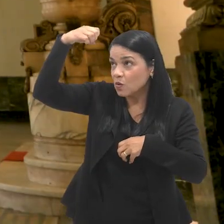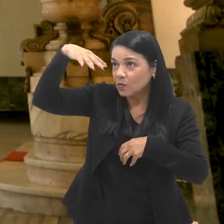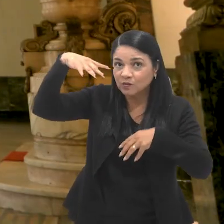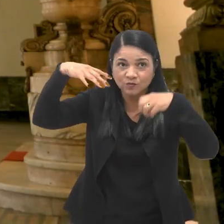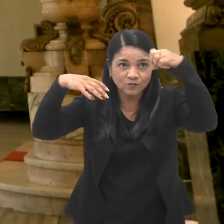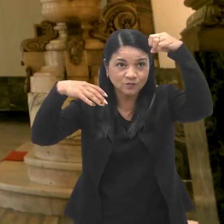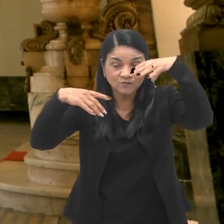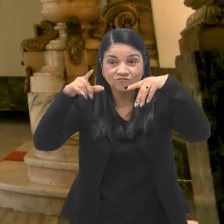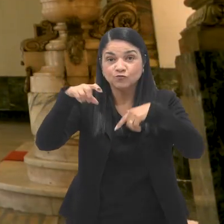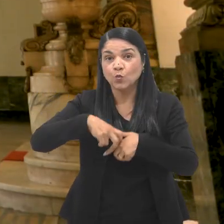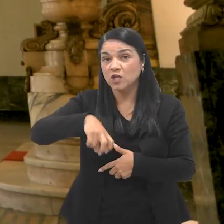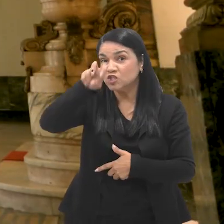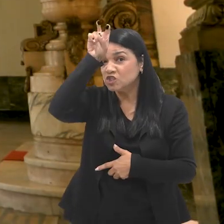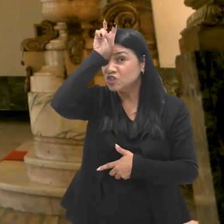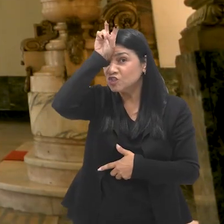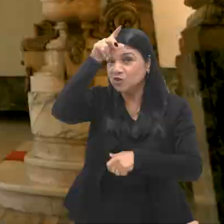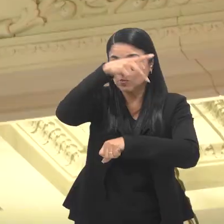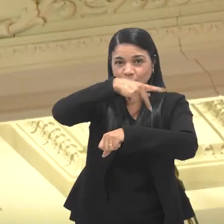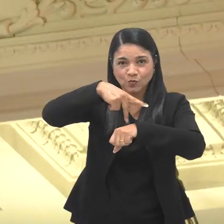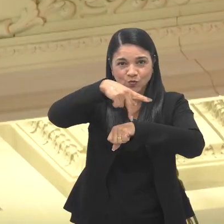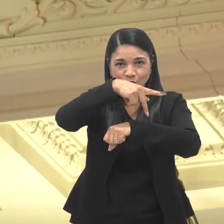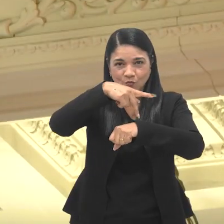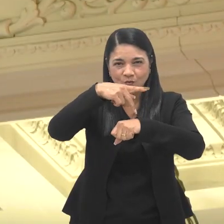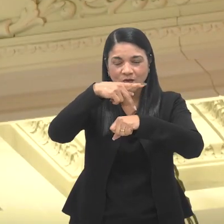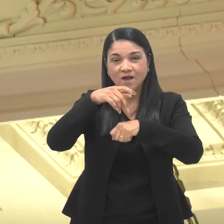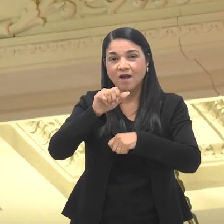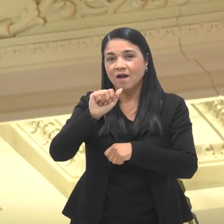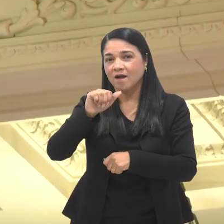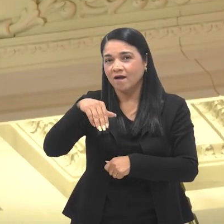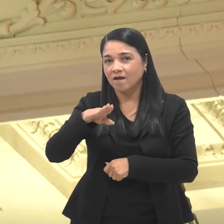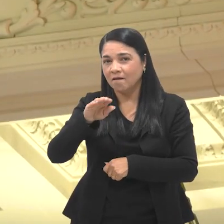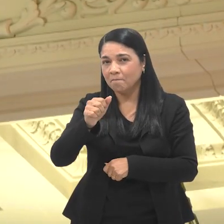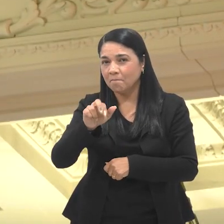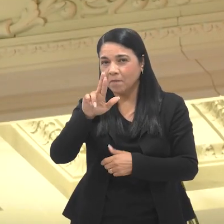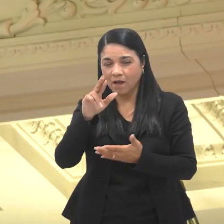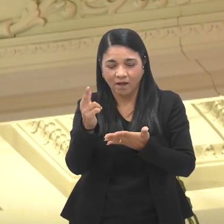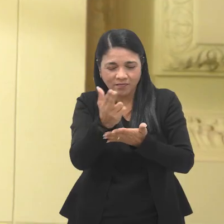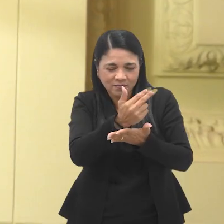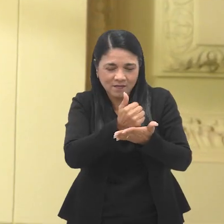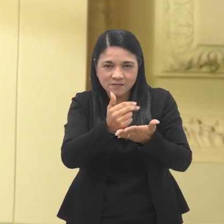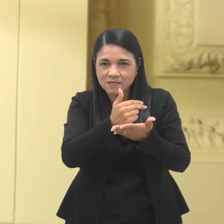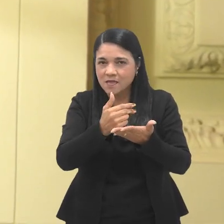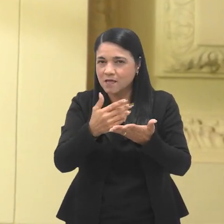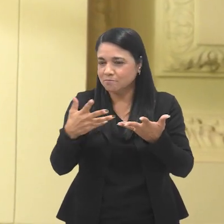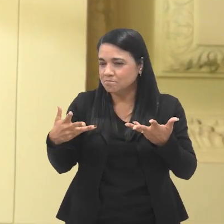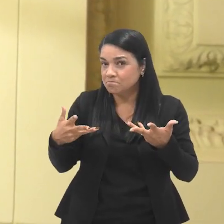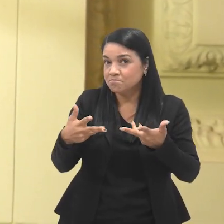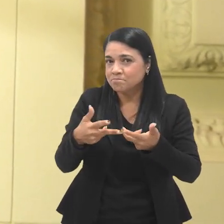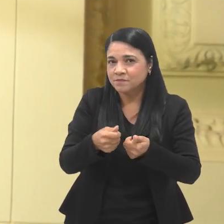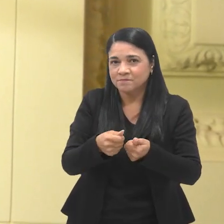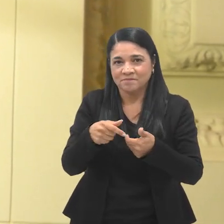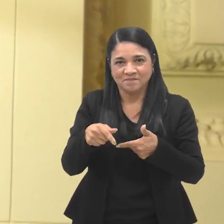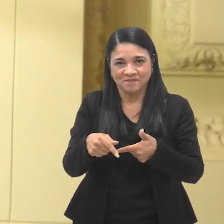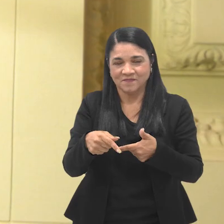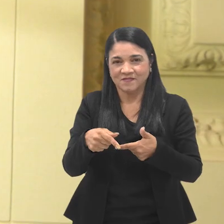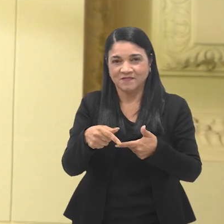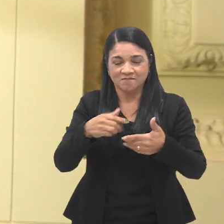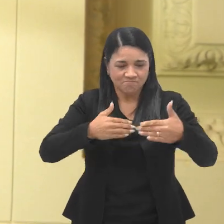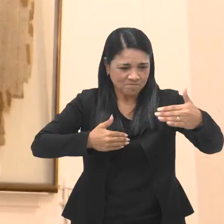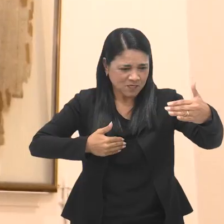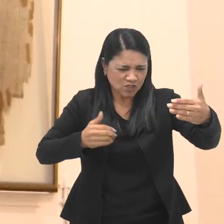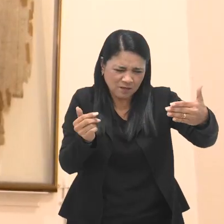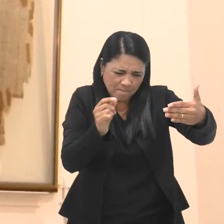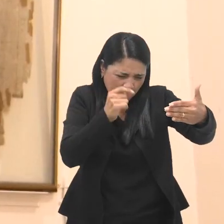luxos, por exemplo, eles vieram do Egito. Esse âmbar veio do Egito, é desenhado especificamente, um negócio muito rico. É tudo